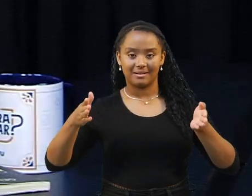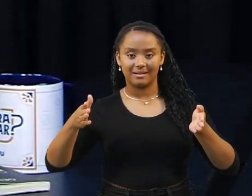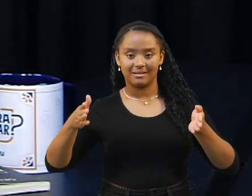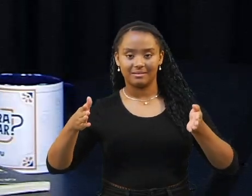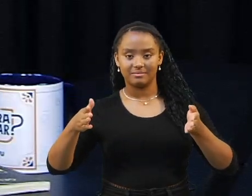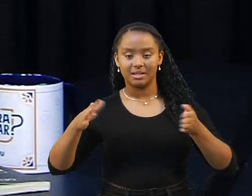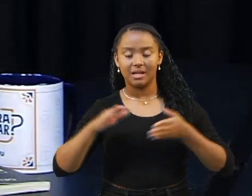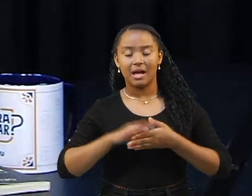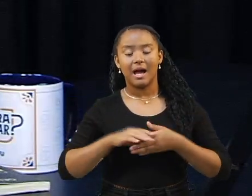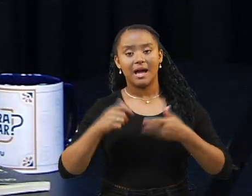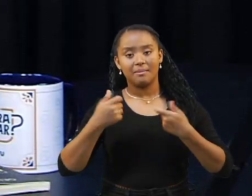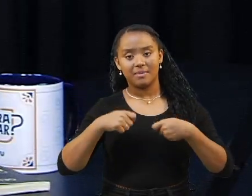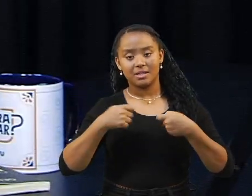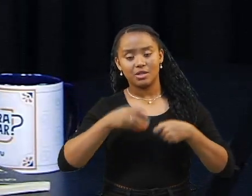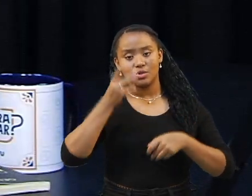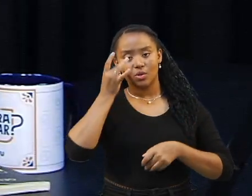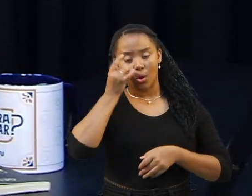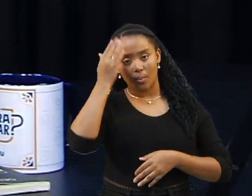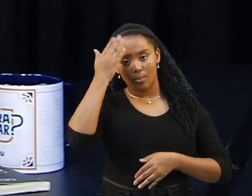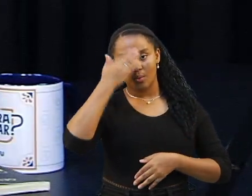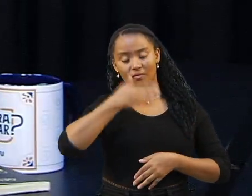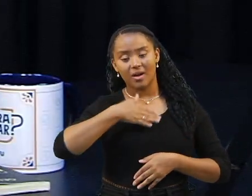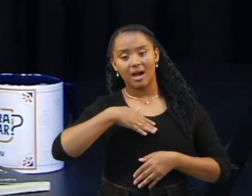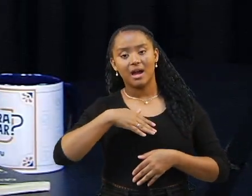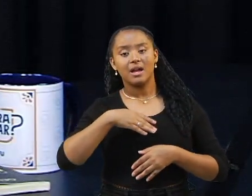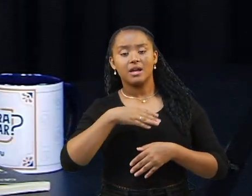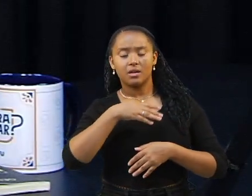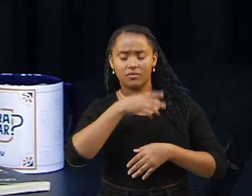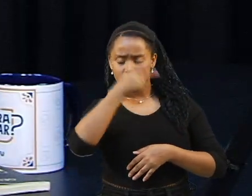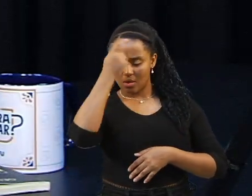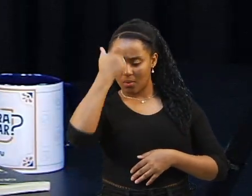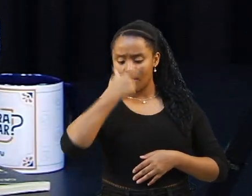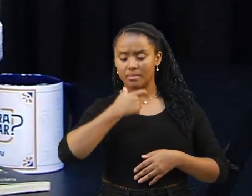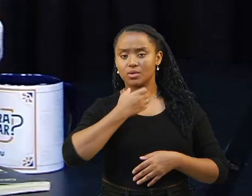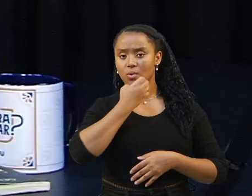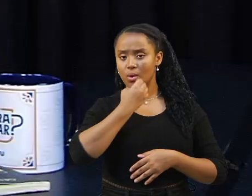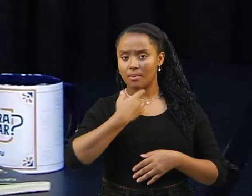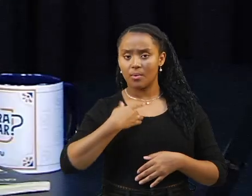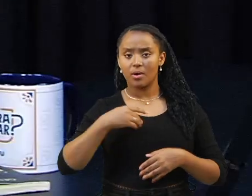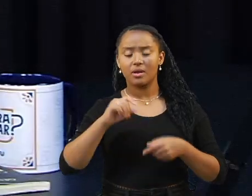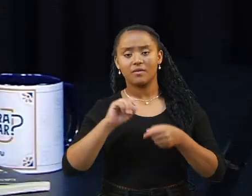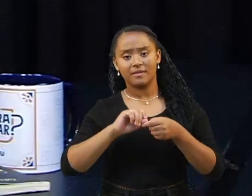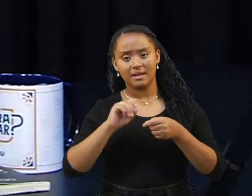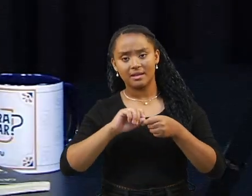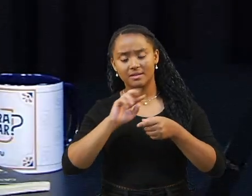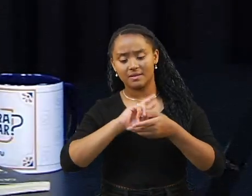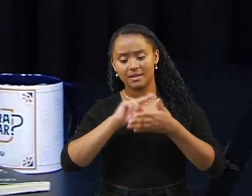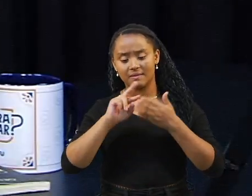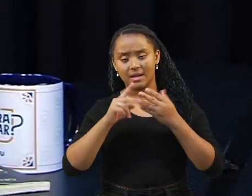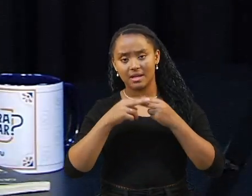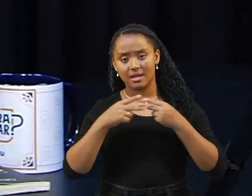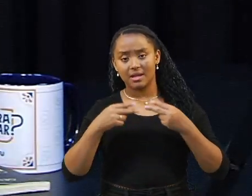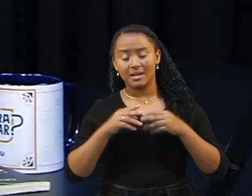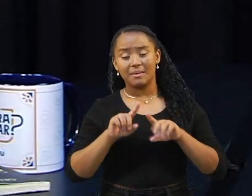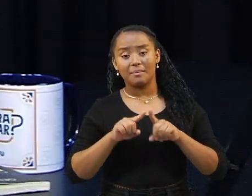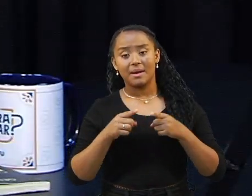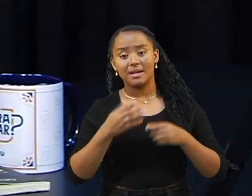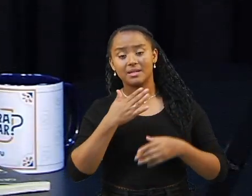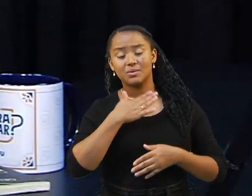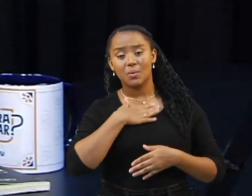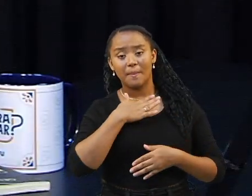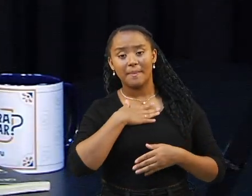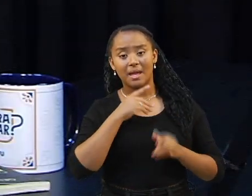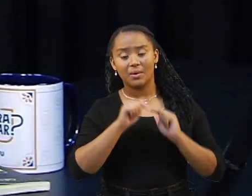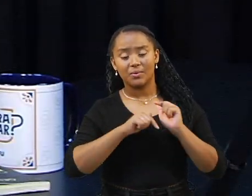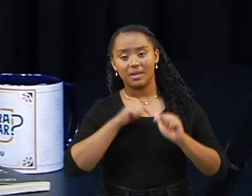E aí você tem que provar que você realmente é bom e que você fez muita coisa. E muito do